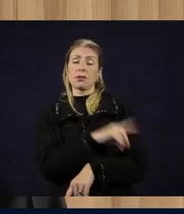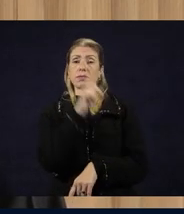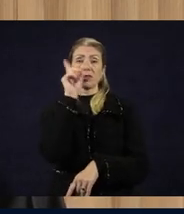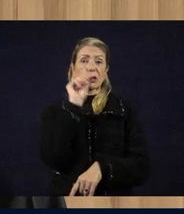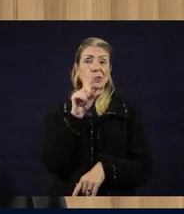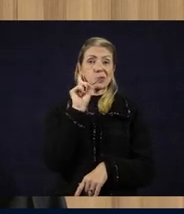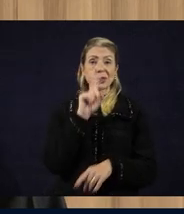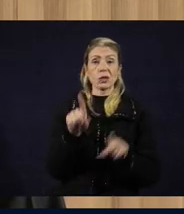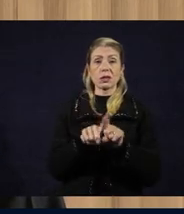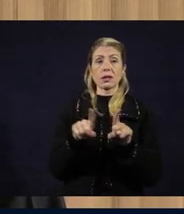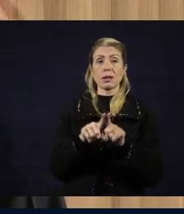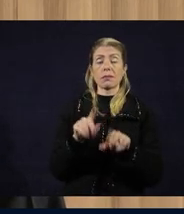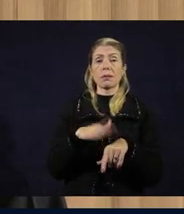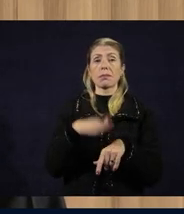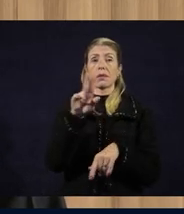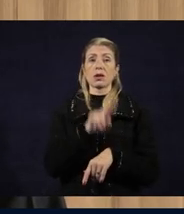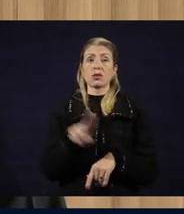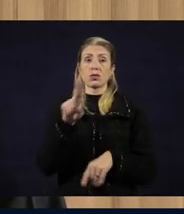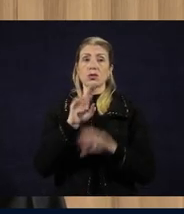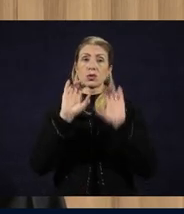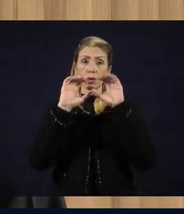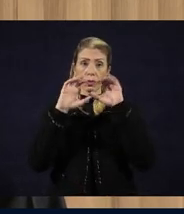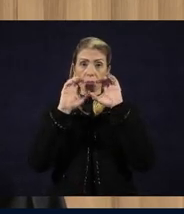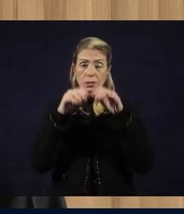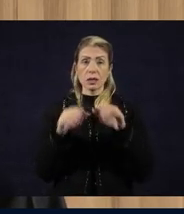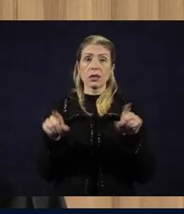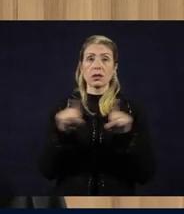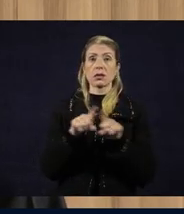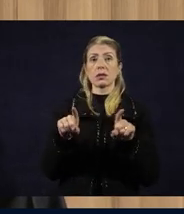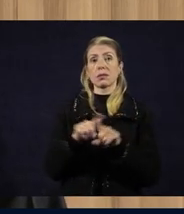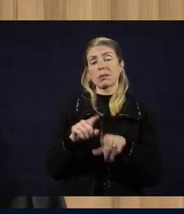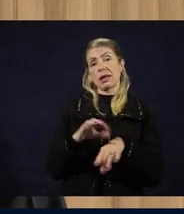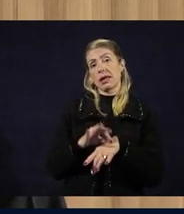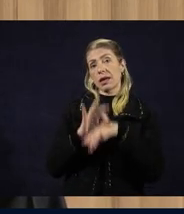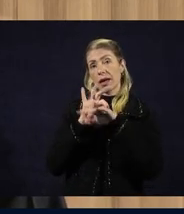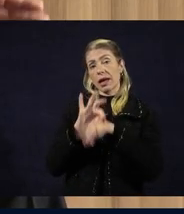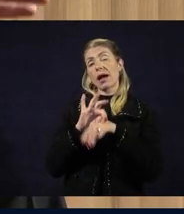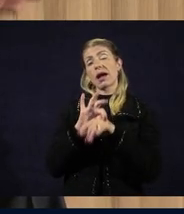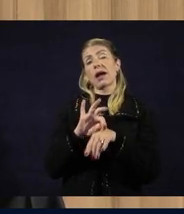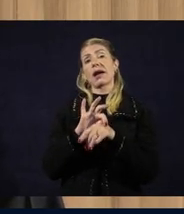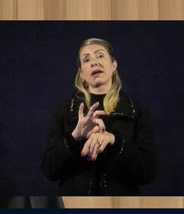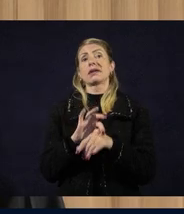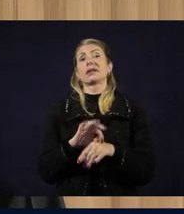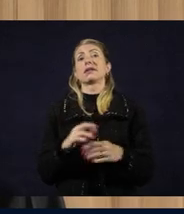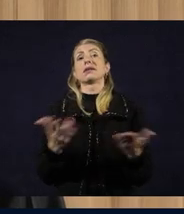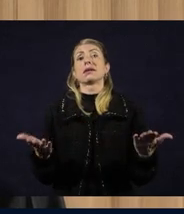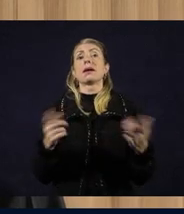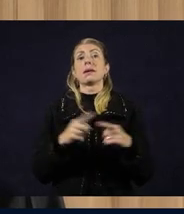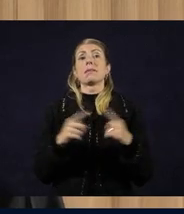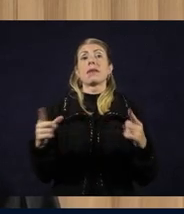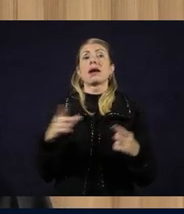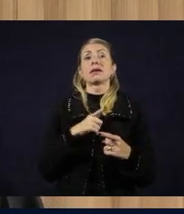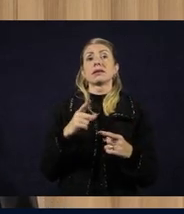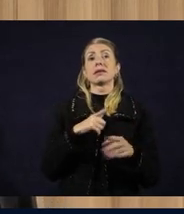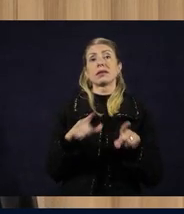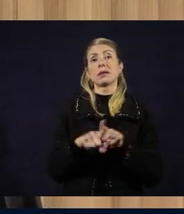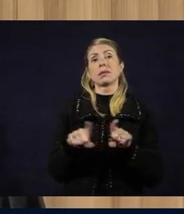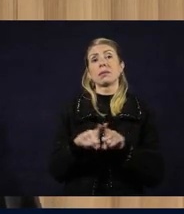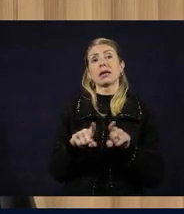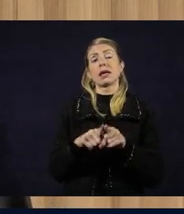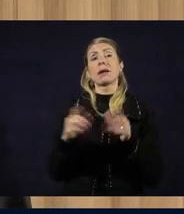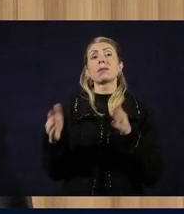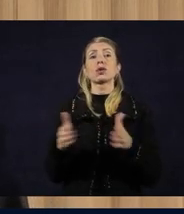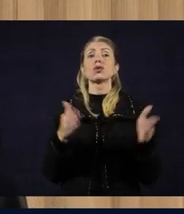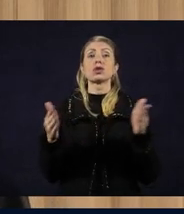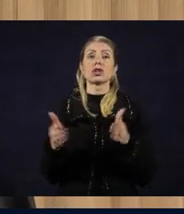né a maior renda na demanda maior consumo de carne naturalmente mas por outro lado também entrou a produtividade né gente